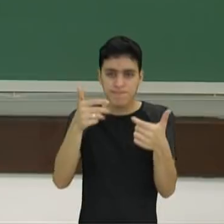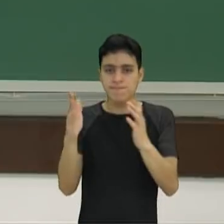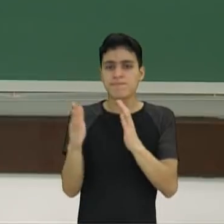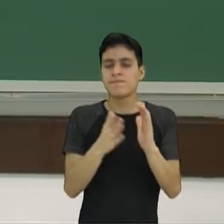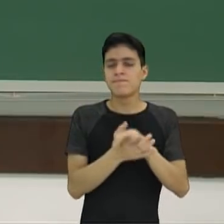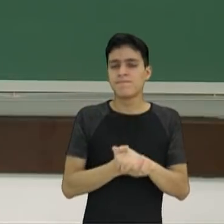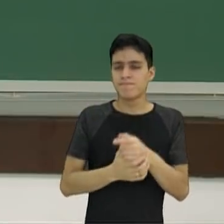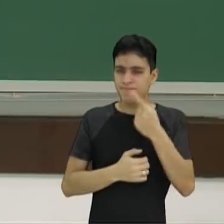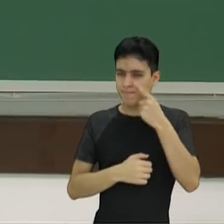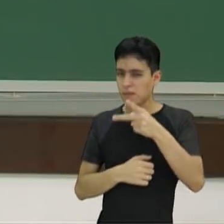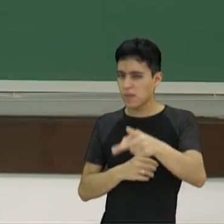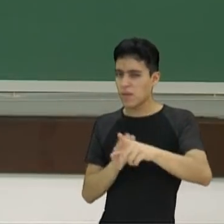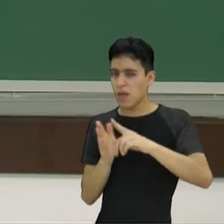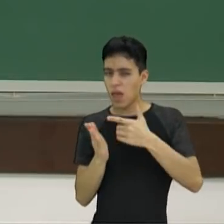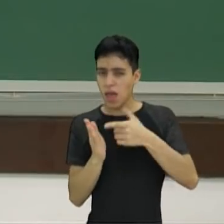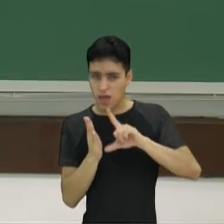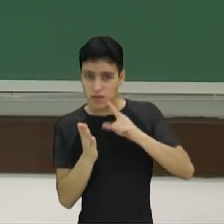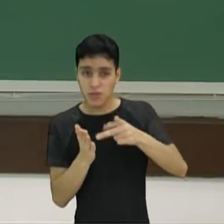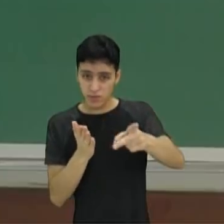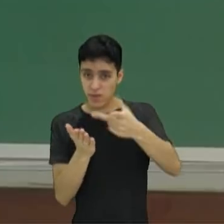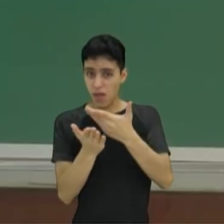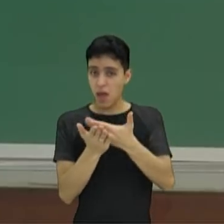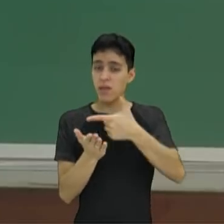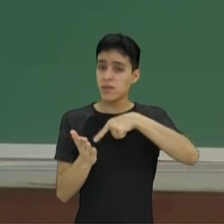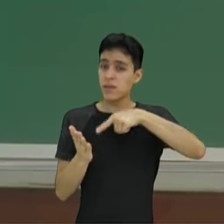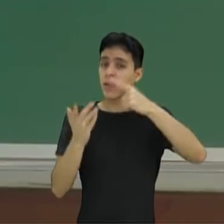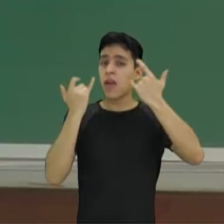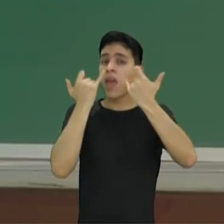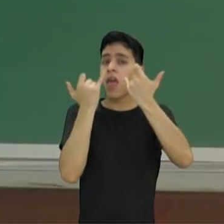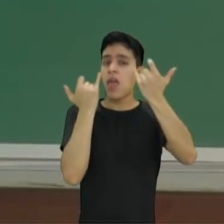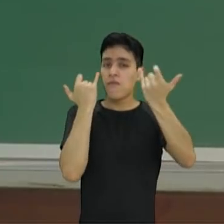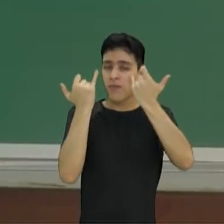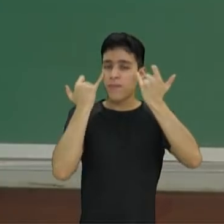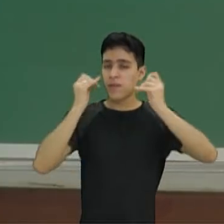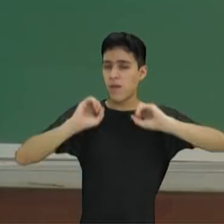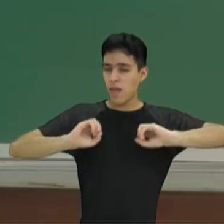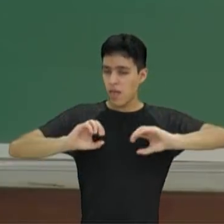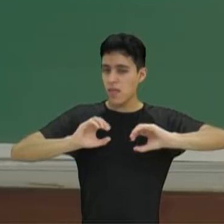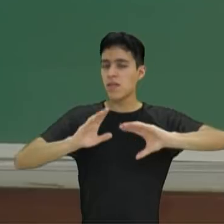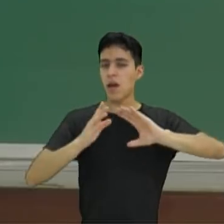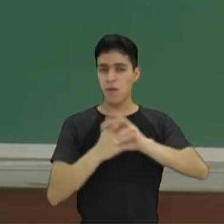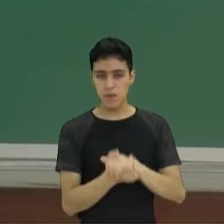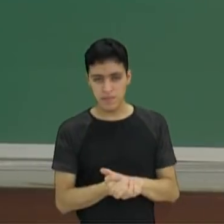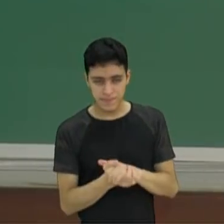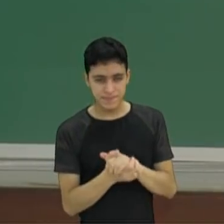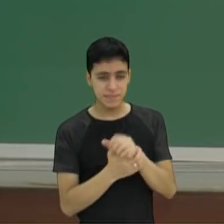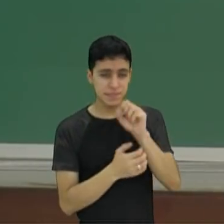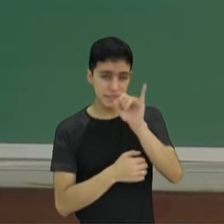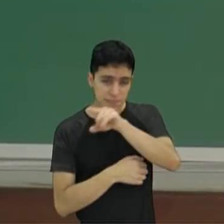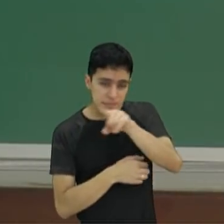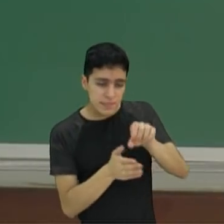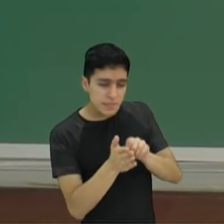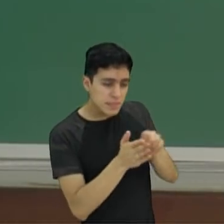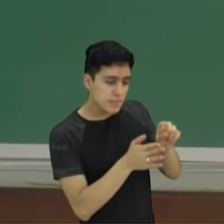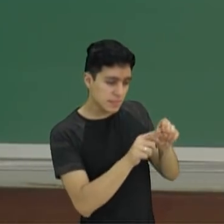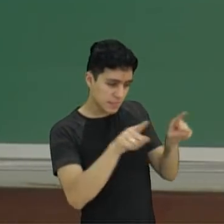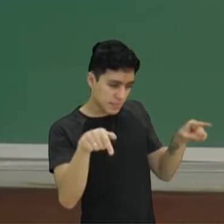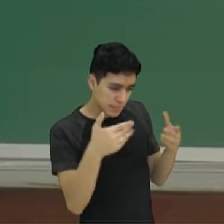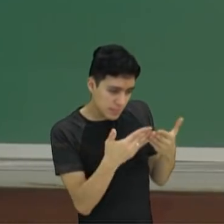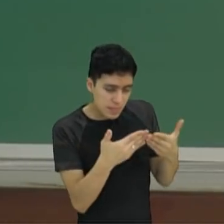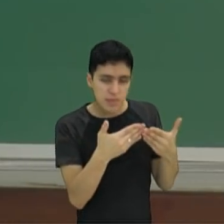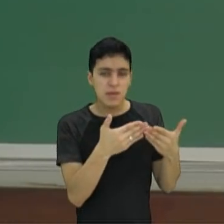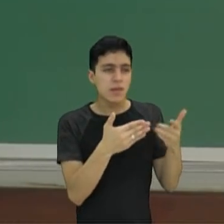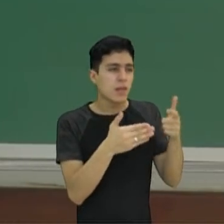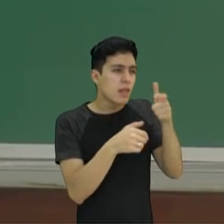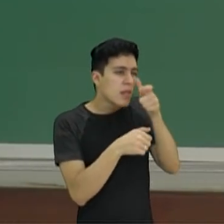nossos recados. Lembre-se, se você está acessando através do Google Classroom o nosso vídeo, a